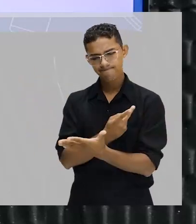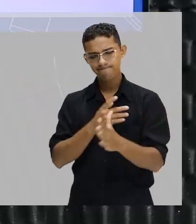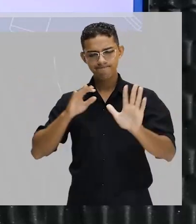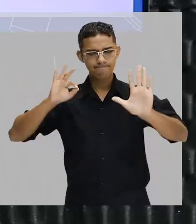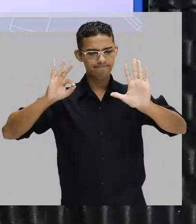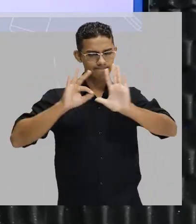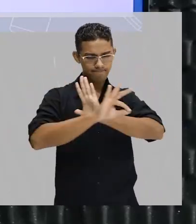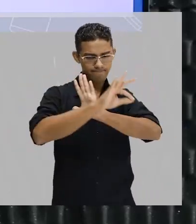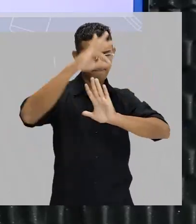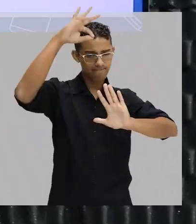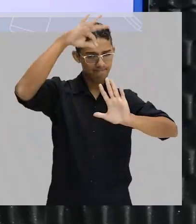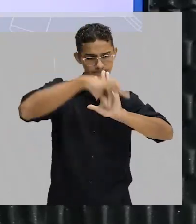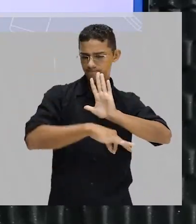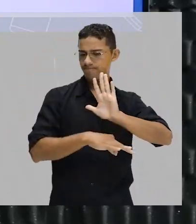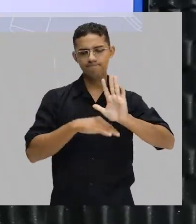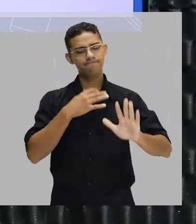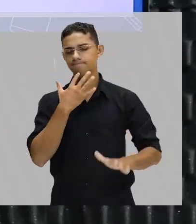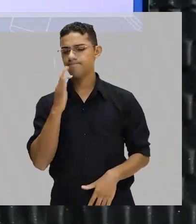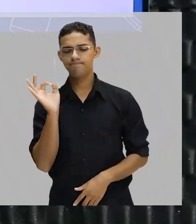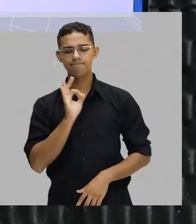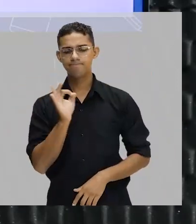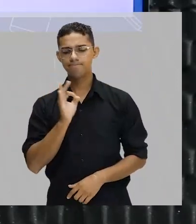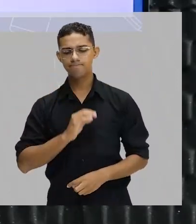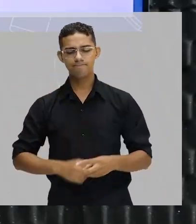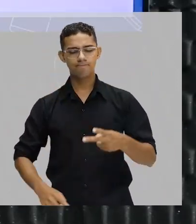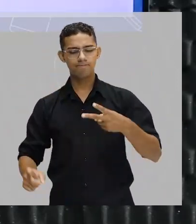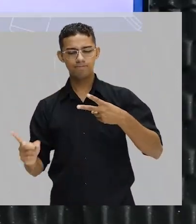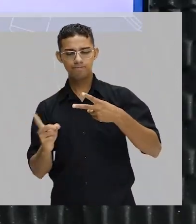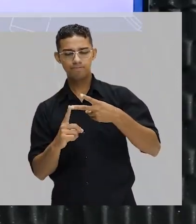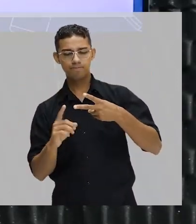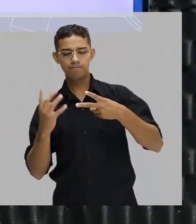sendo penalizado na competência